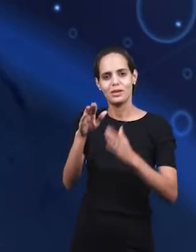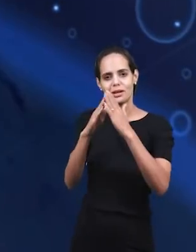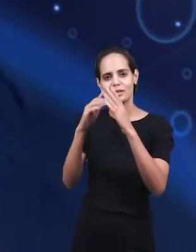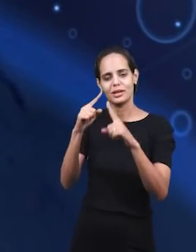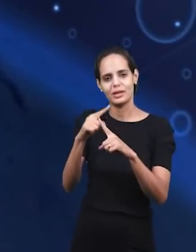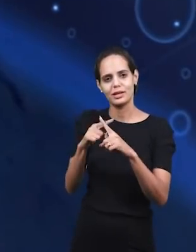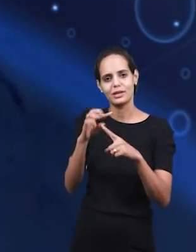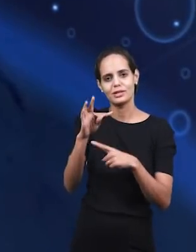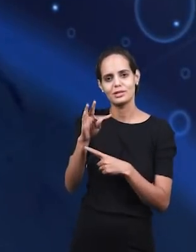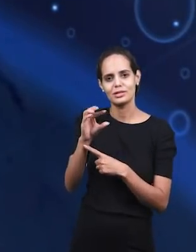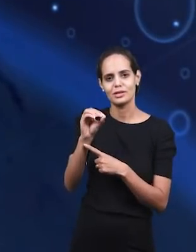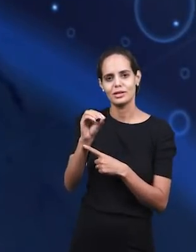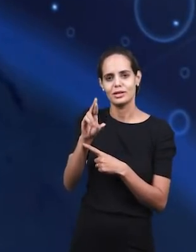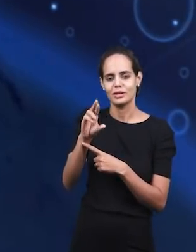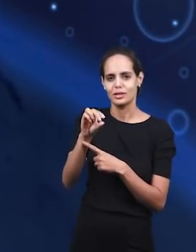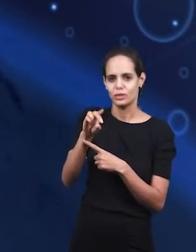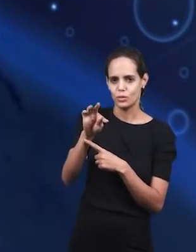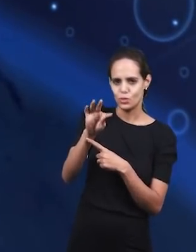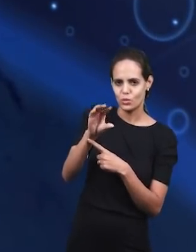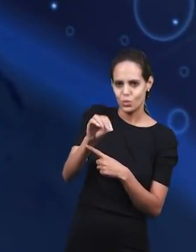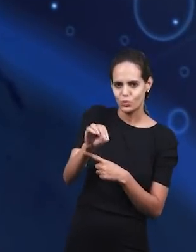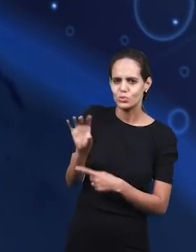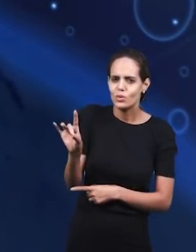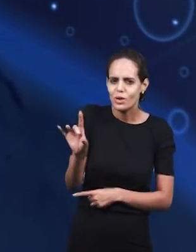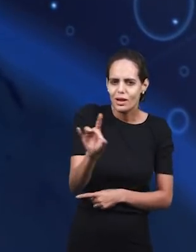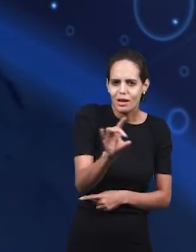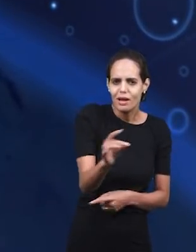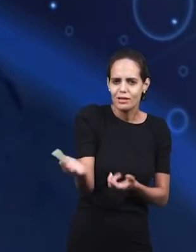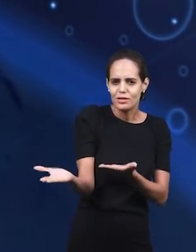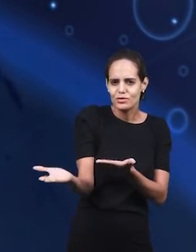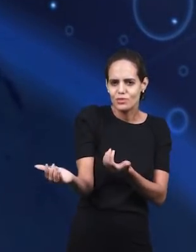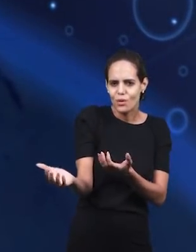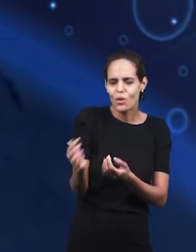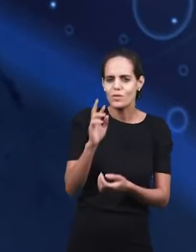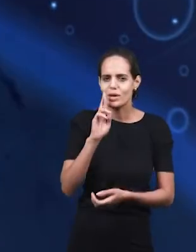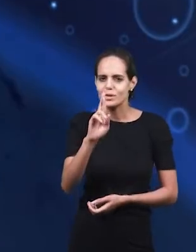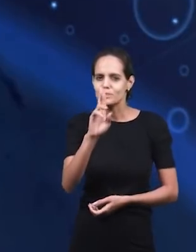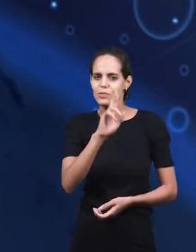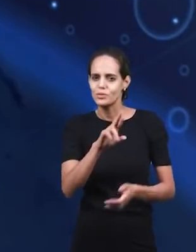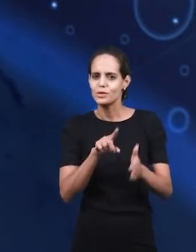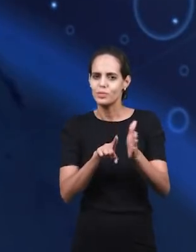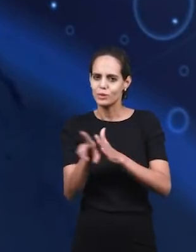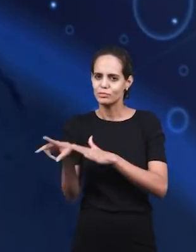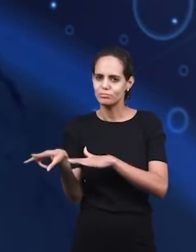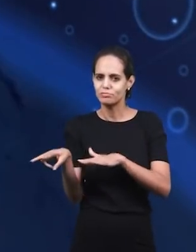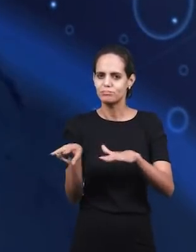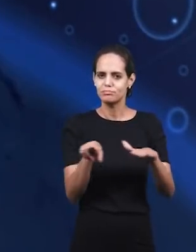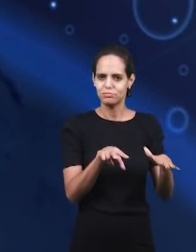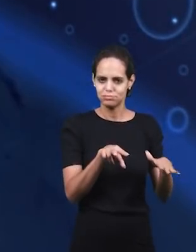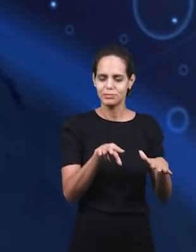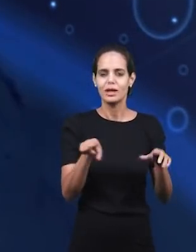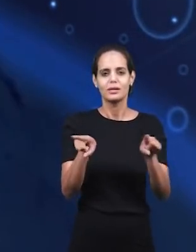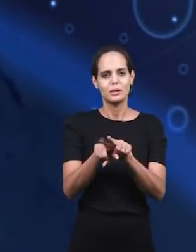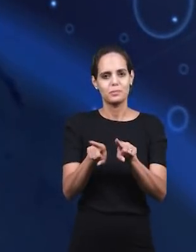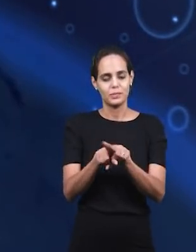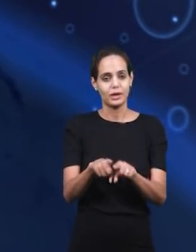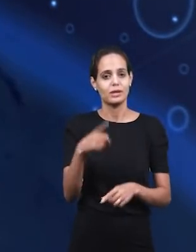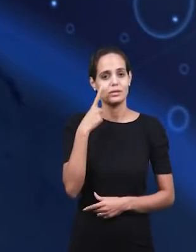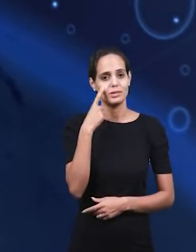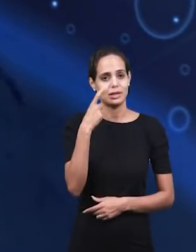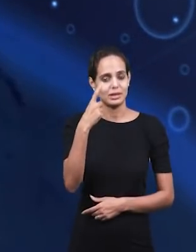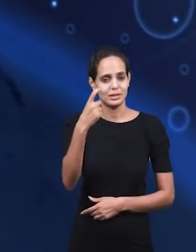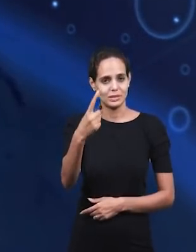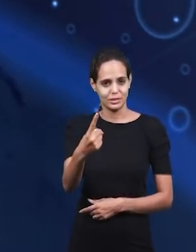cada jovem, quando responde a pergunta a cada semana. E o interessante também é a maneira como o